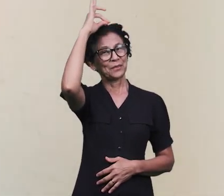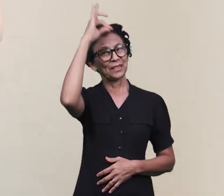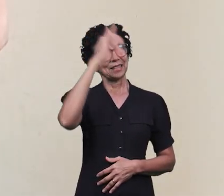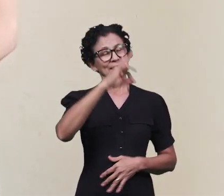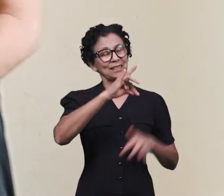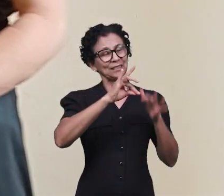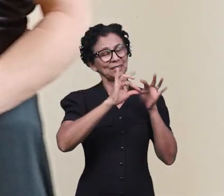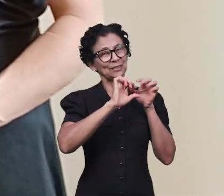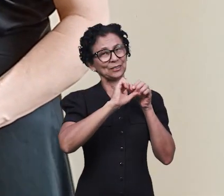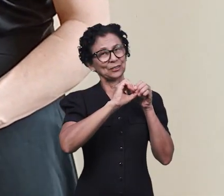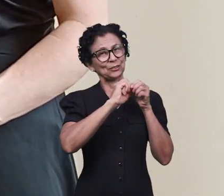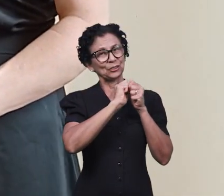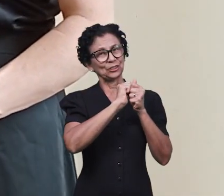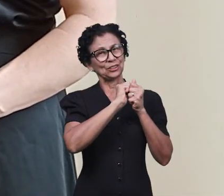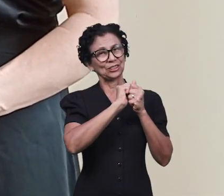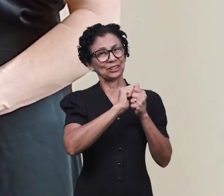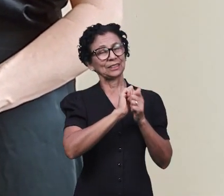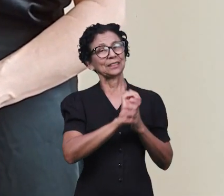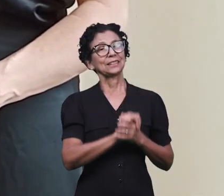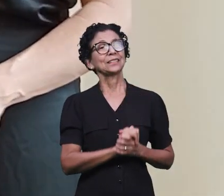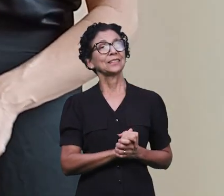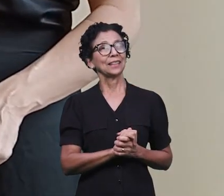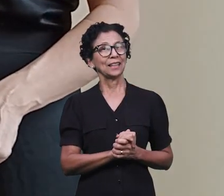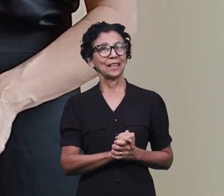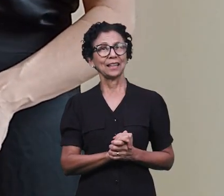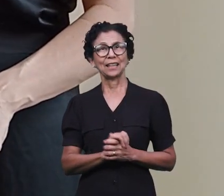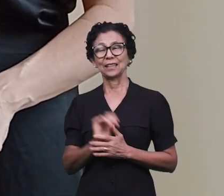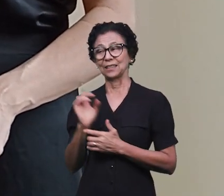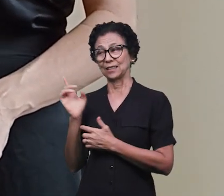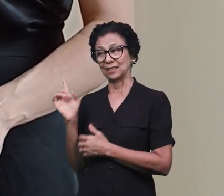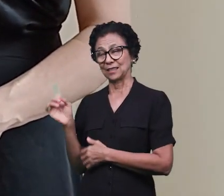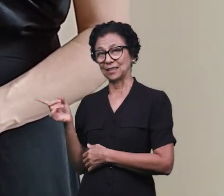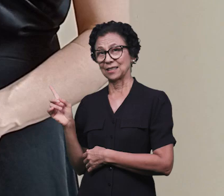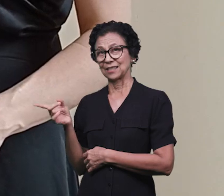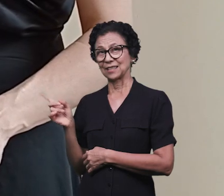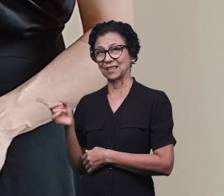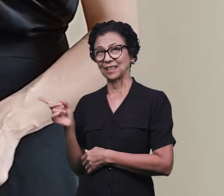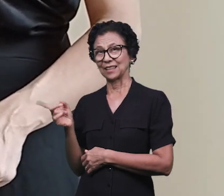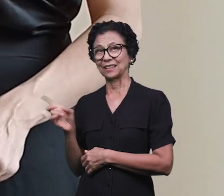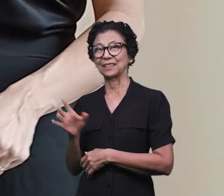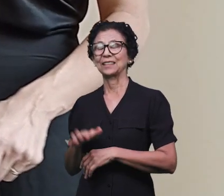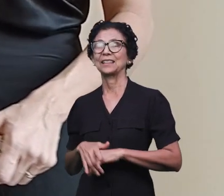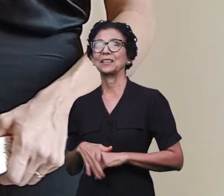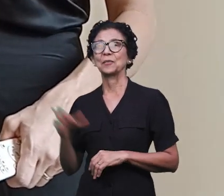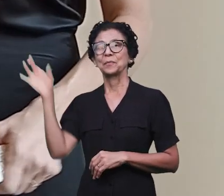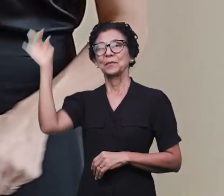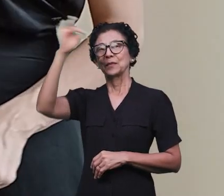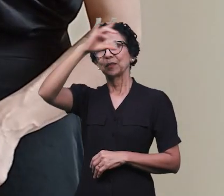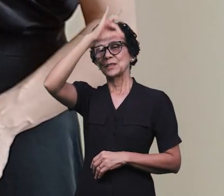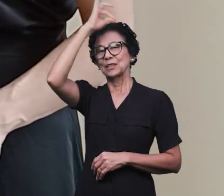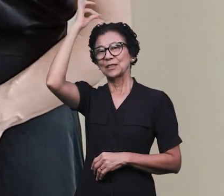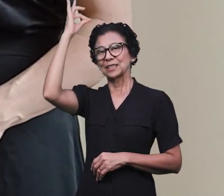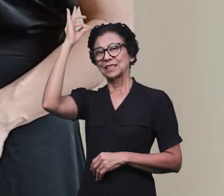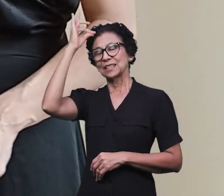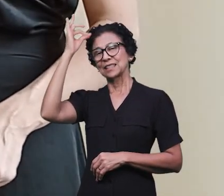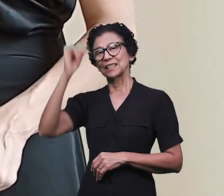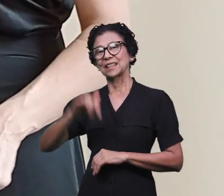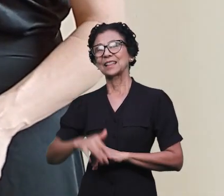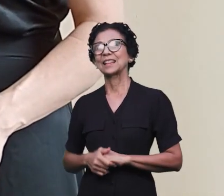faz parte da nossa família. E principalmente esse mês, o Espírito Santo nos ajuda